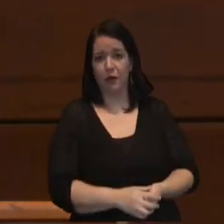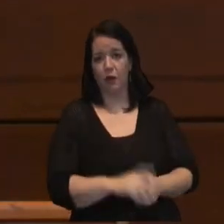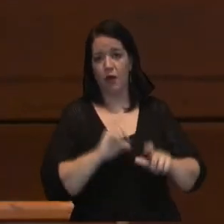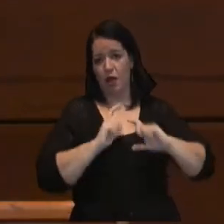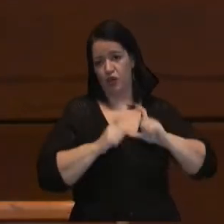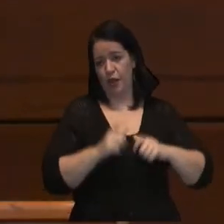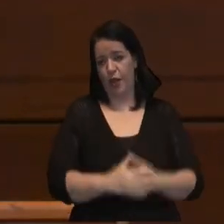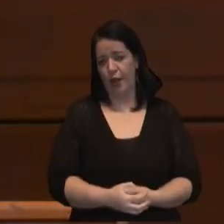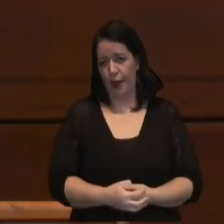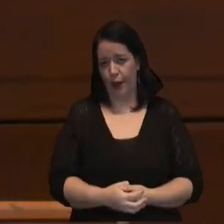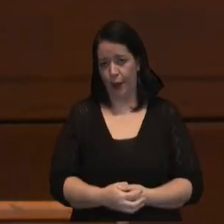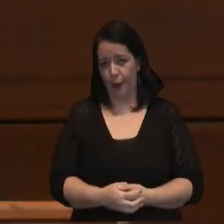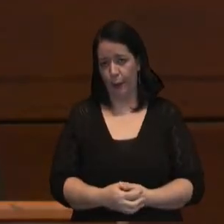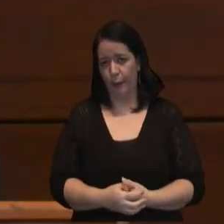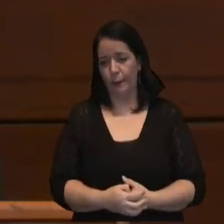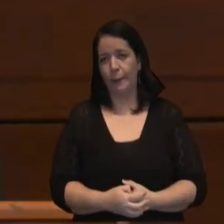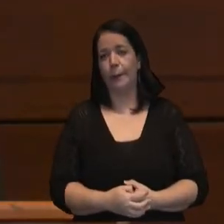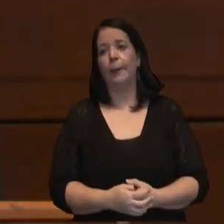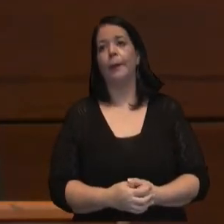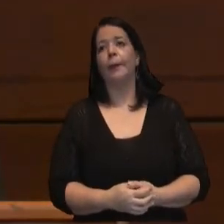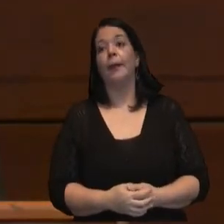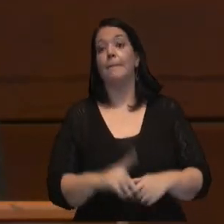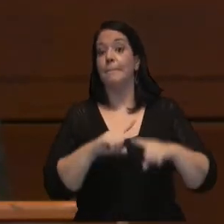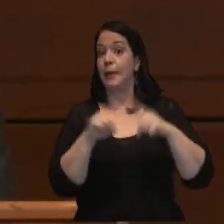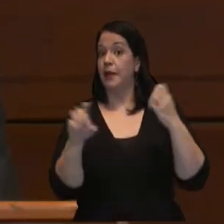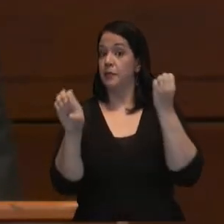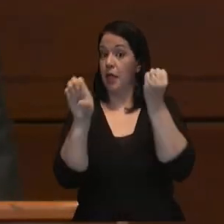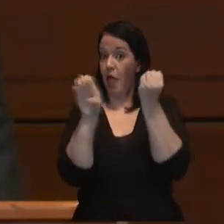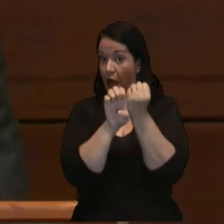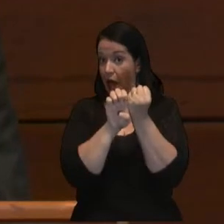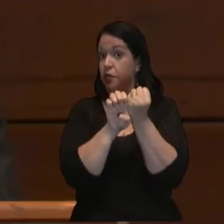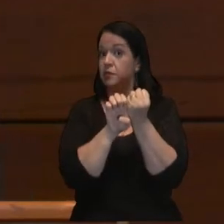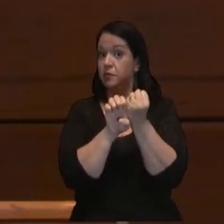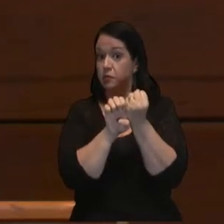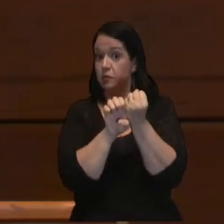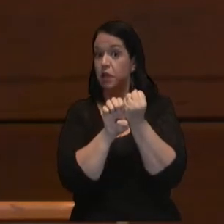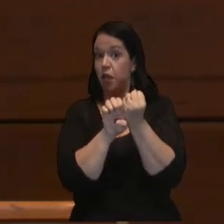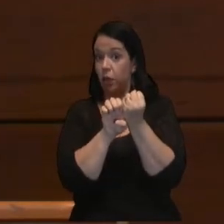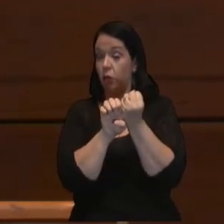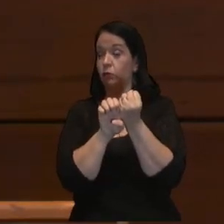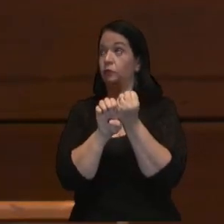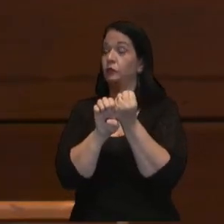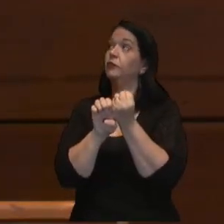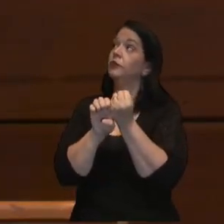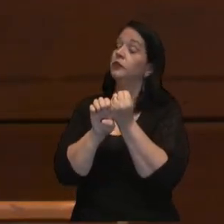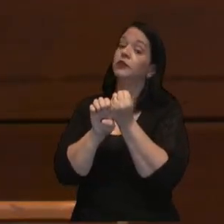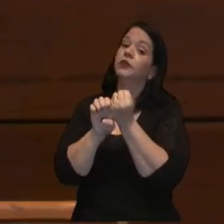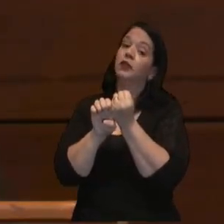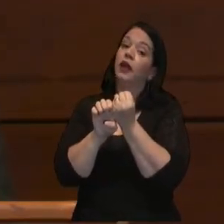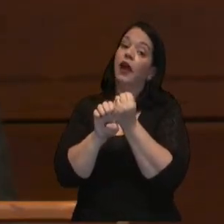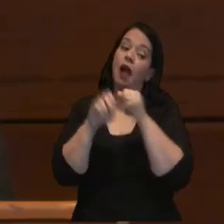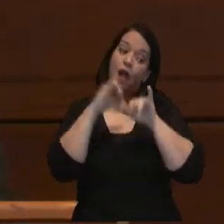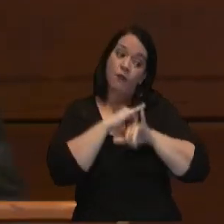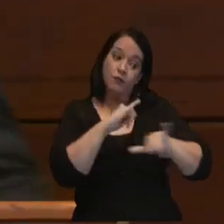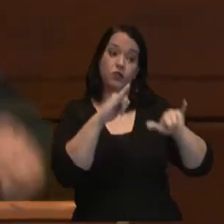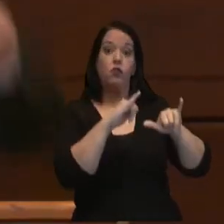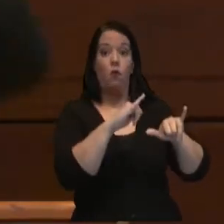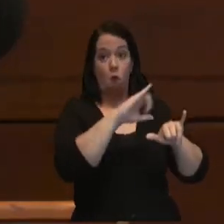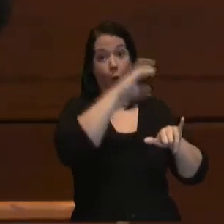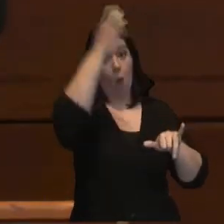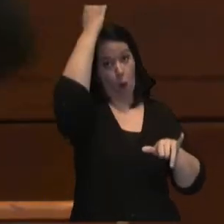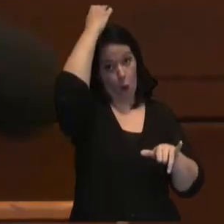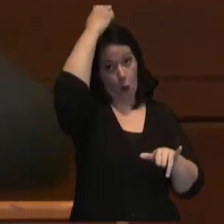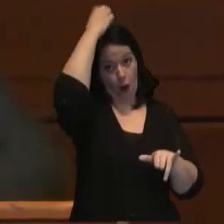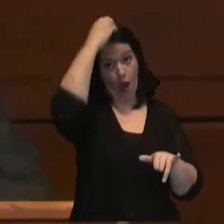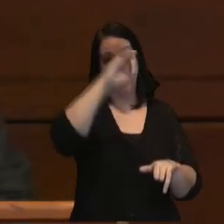rei de Israel, Jorão, o seguinte, o verso 9 nos mostra isto: olha, guarda-te de passares por tal lugar, porque